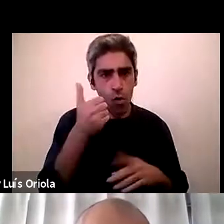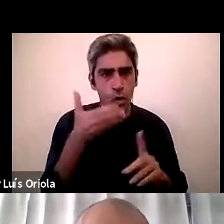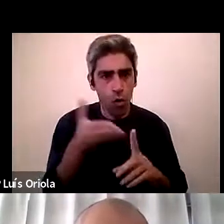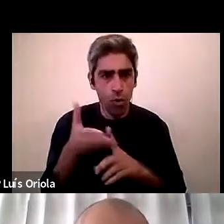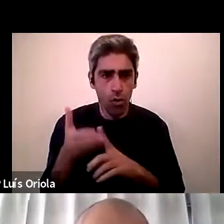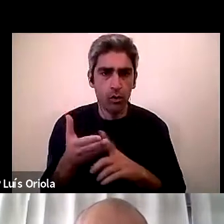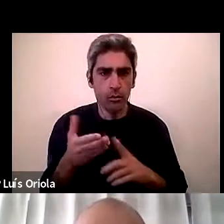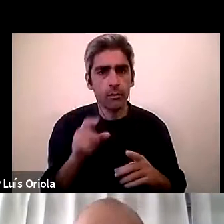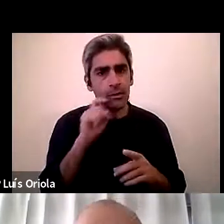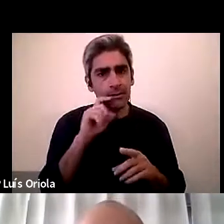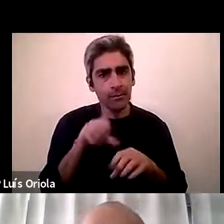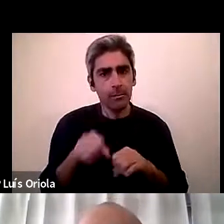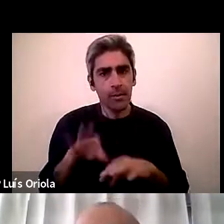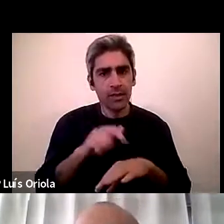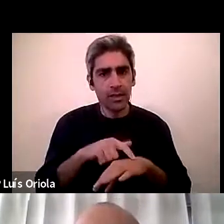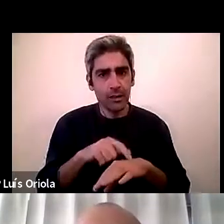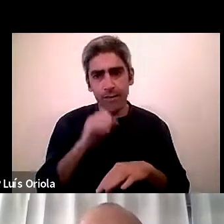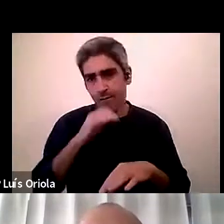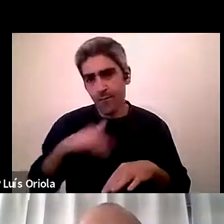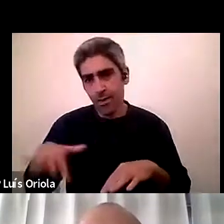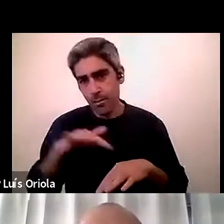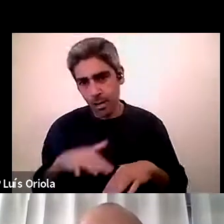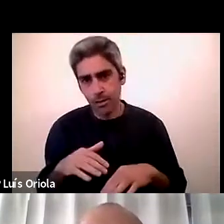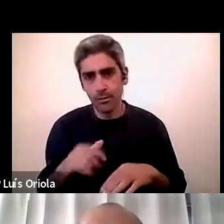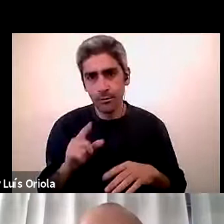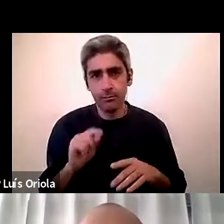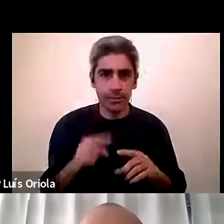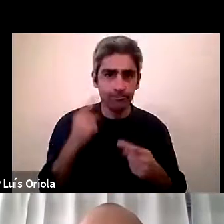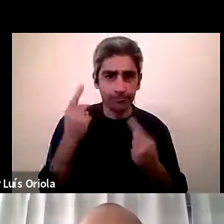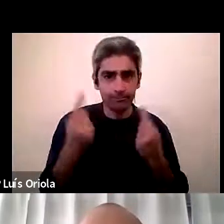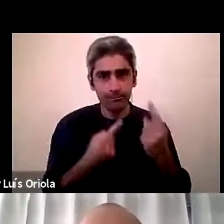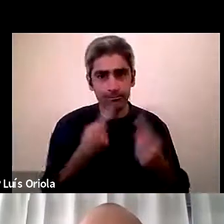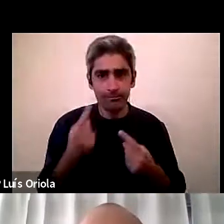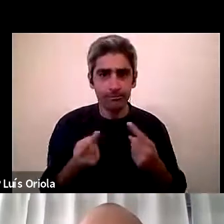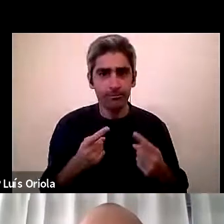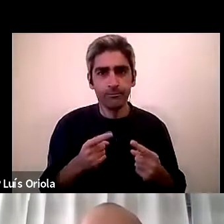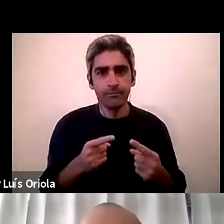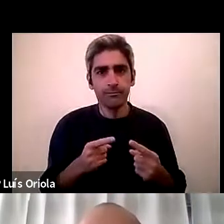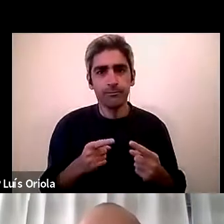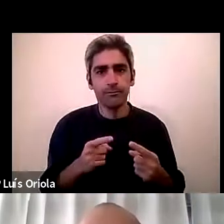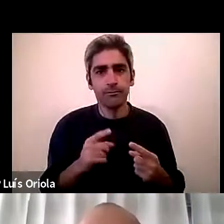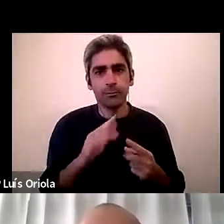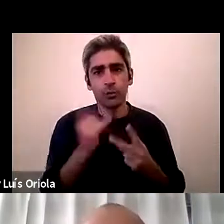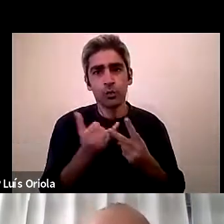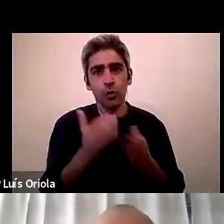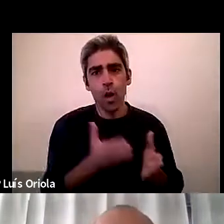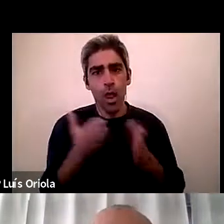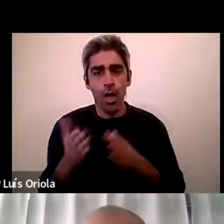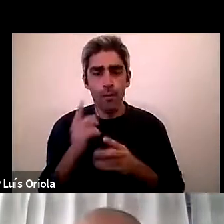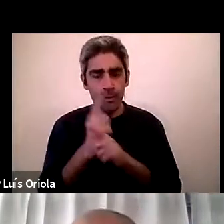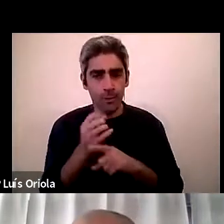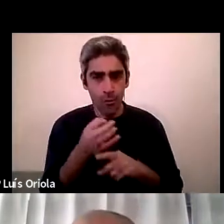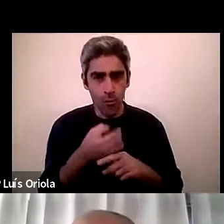logo reservar mais tempo para a família e para os hobbies. Isto é sempre o segundo lado da mesma